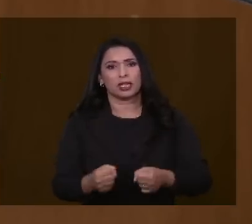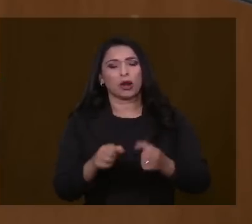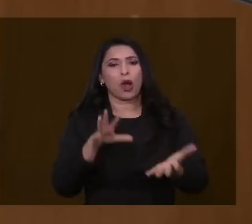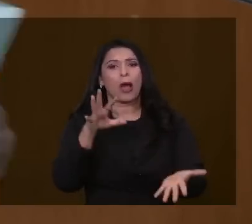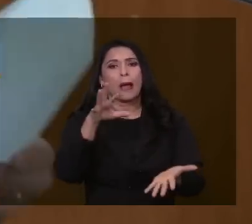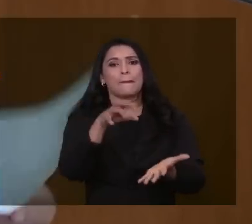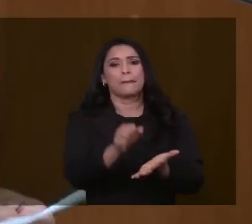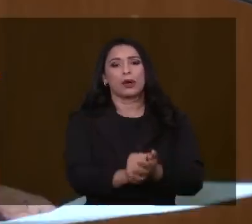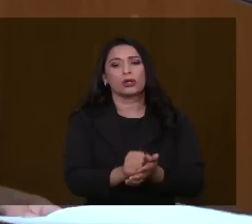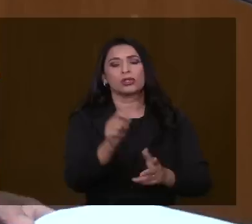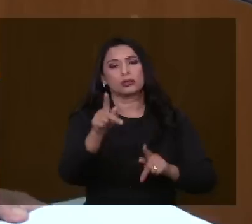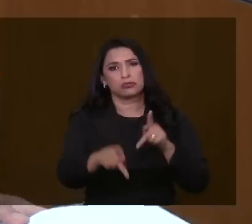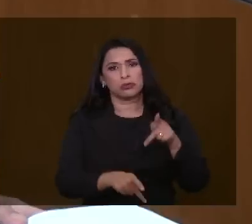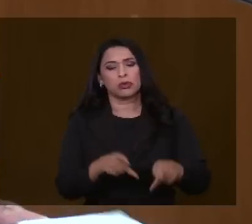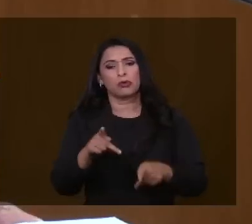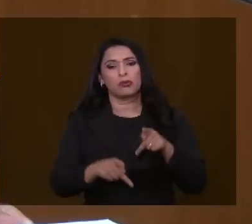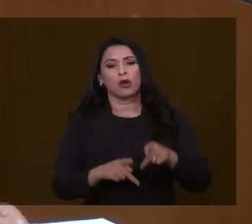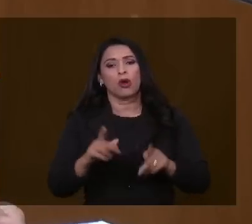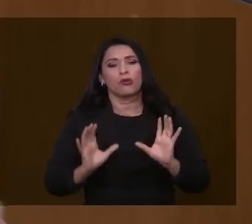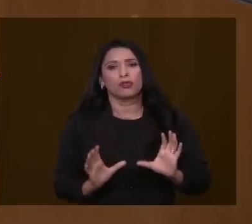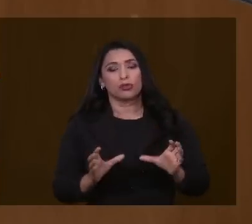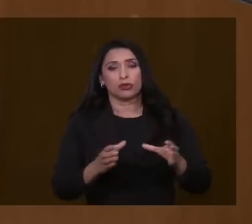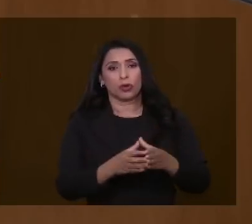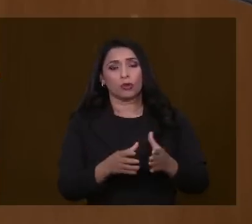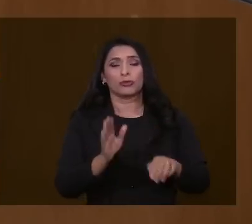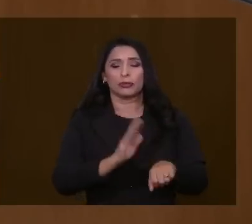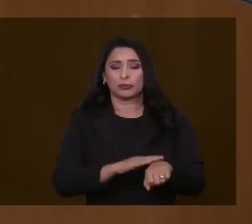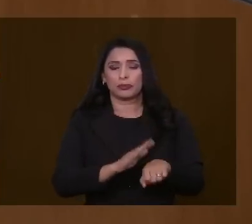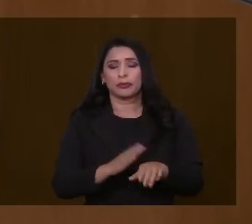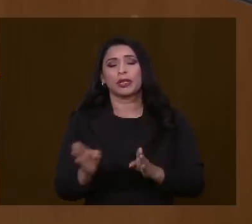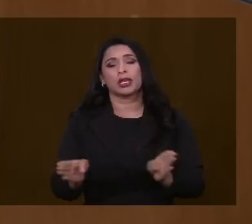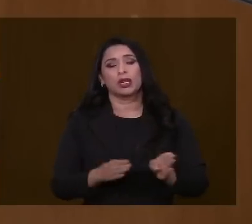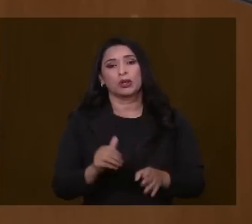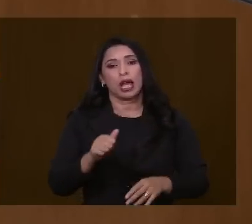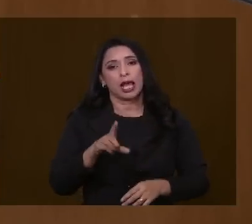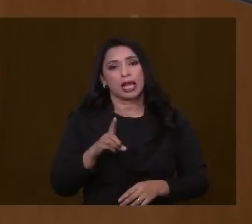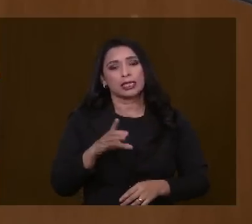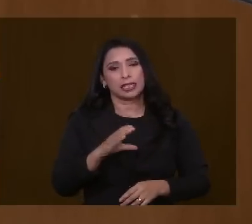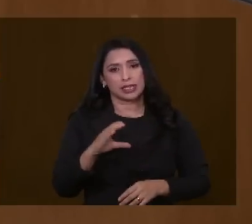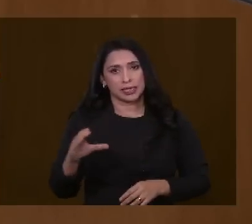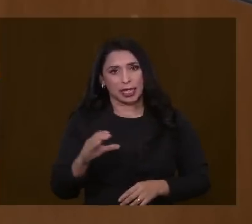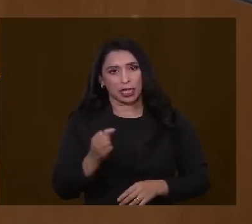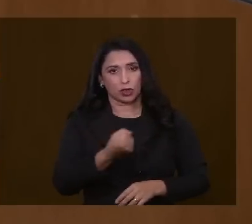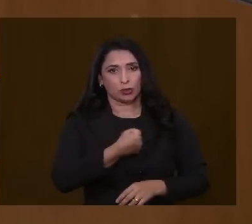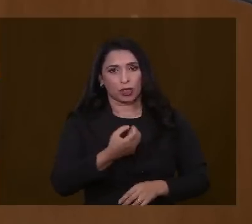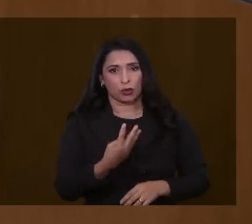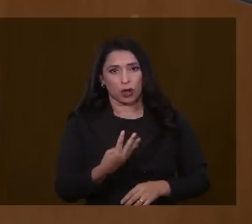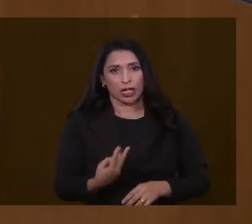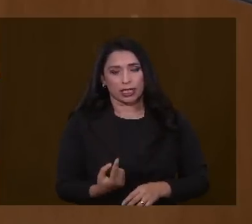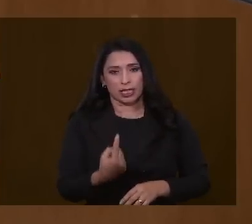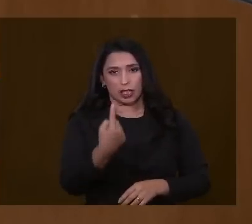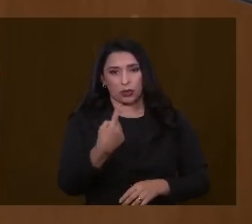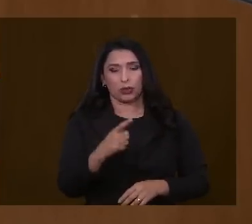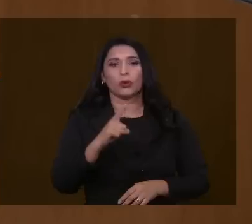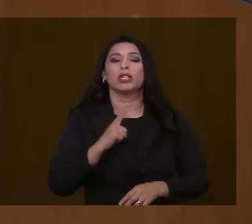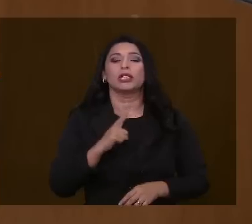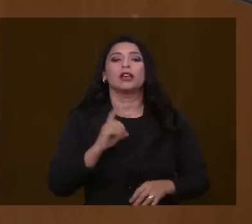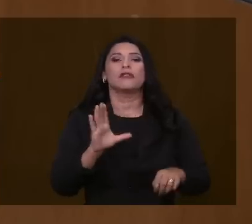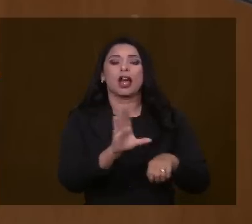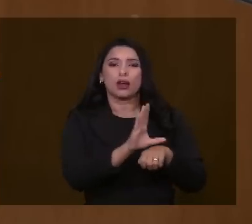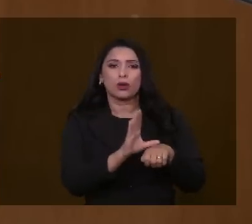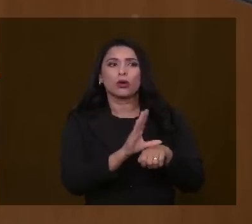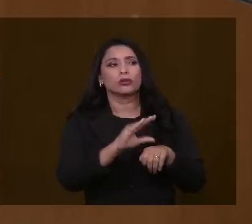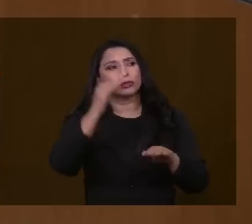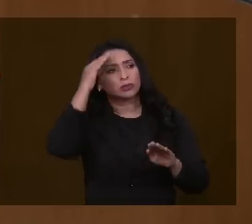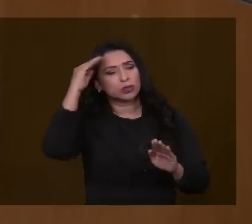antigas durante o mesmo período. Na ADC 41, consolidando a